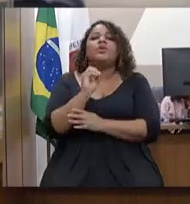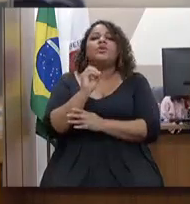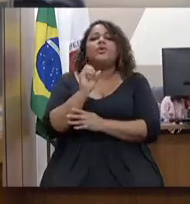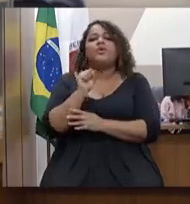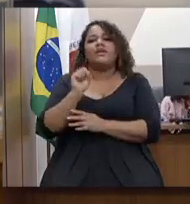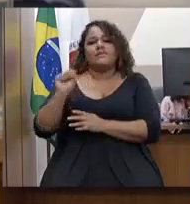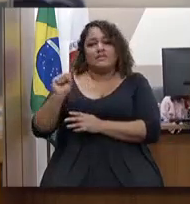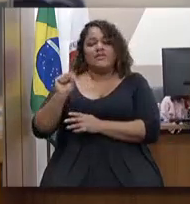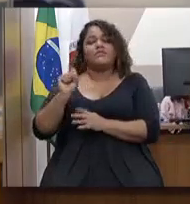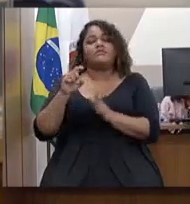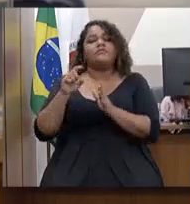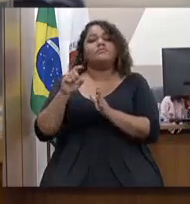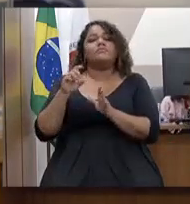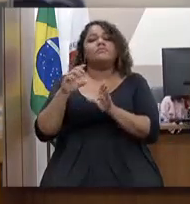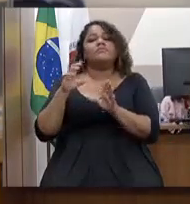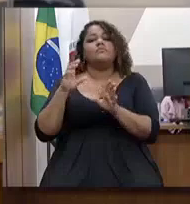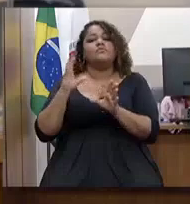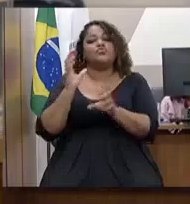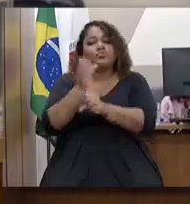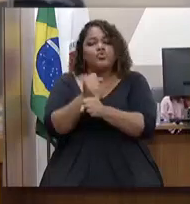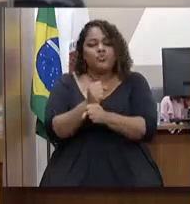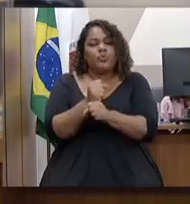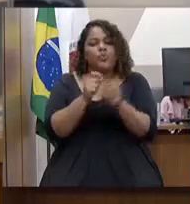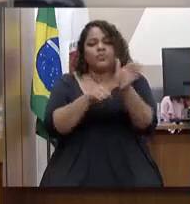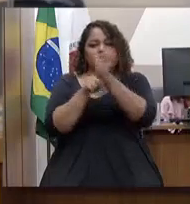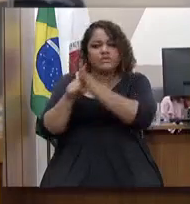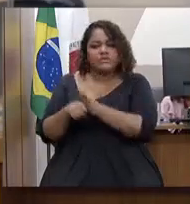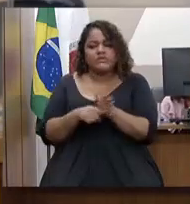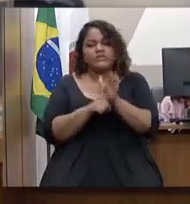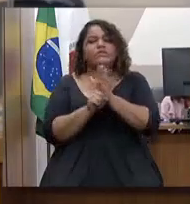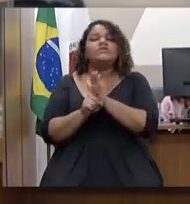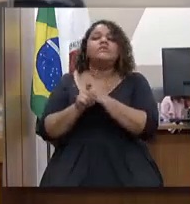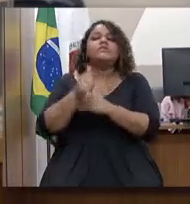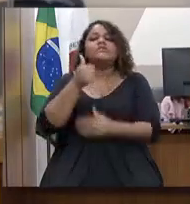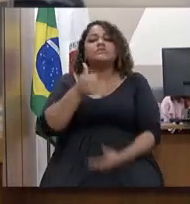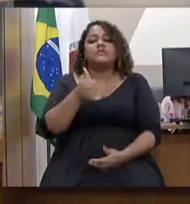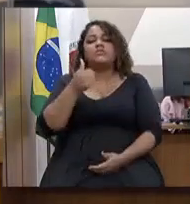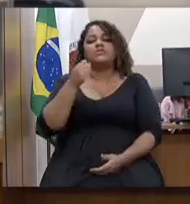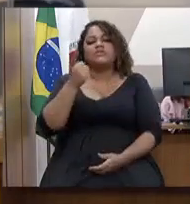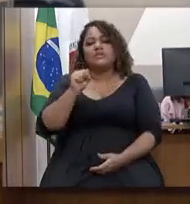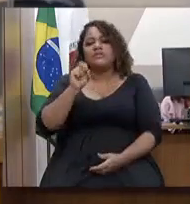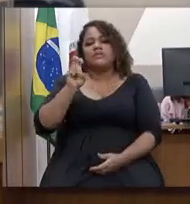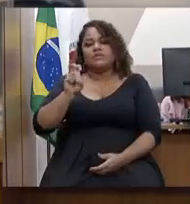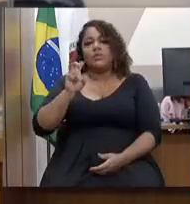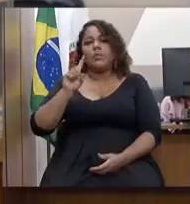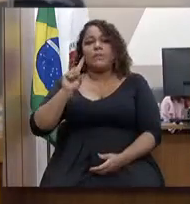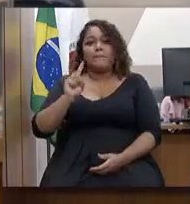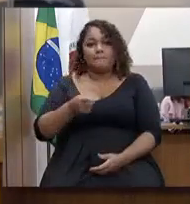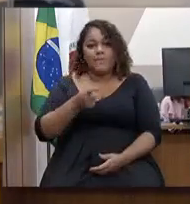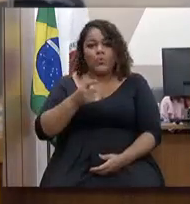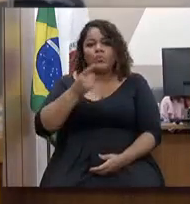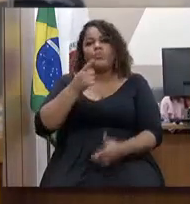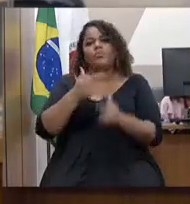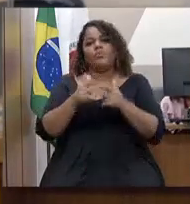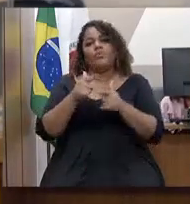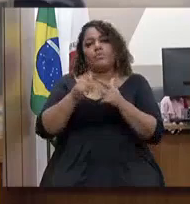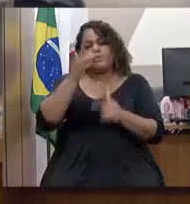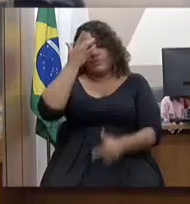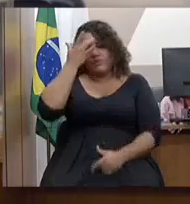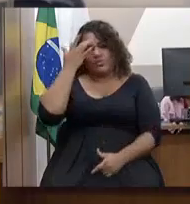afastamentos por problema de saúde mental a fora Aqueles que foram considerados simulação né